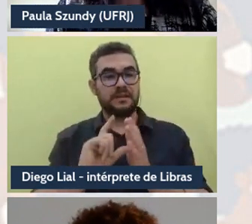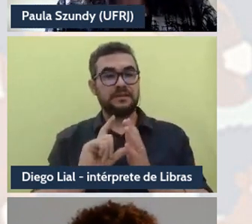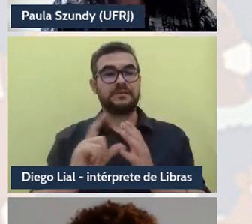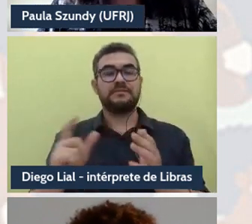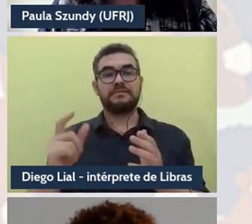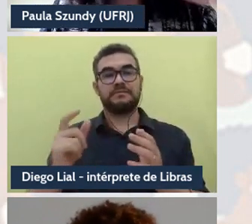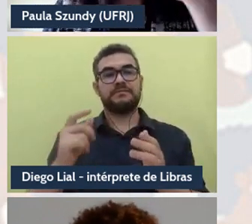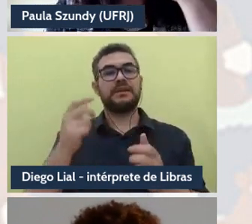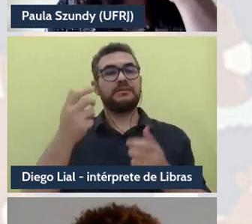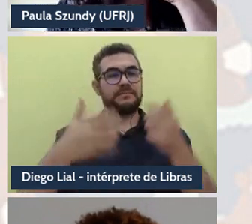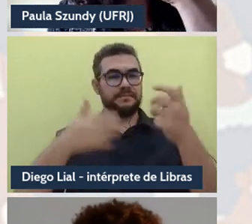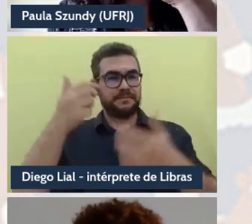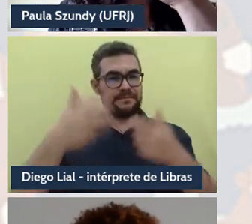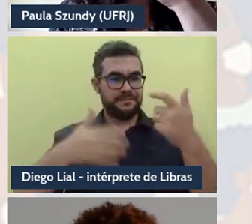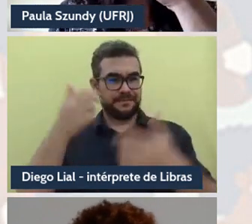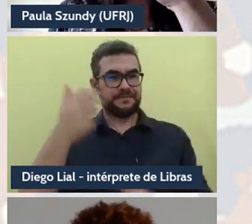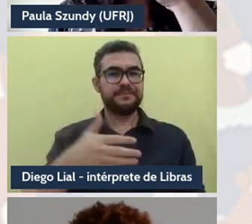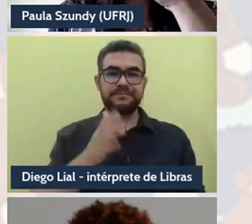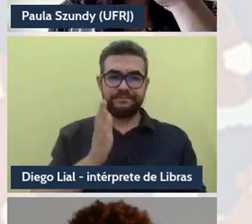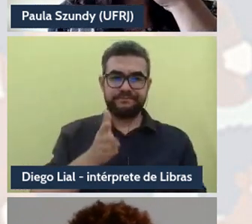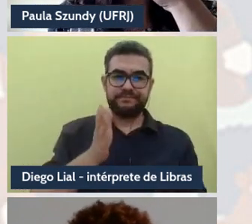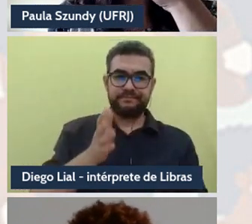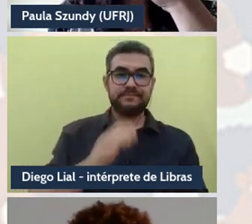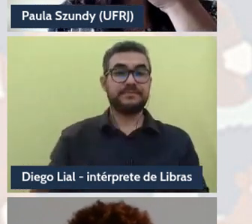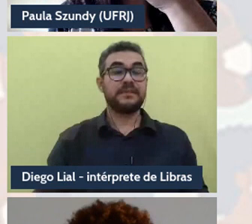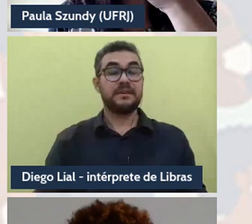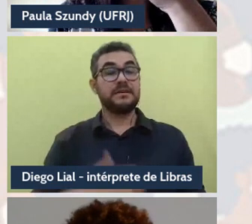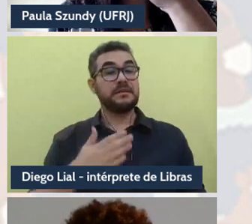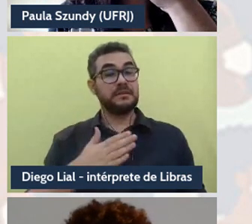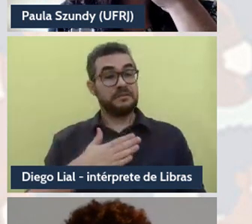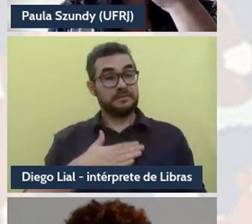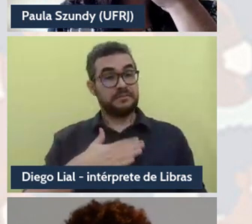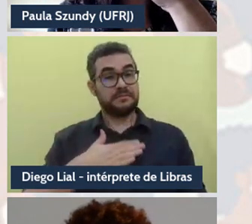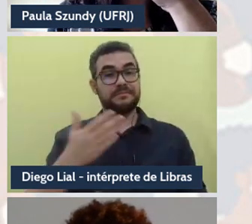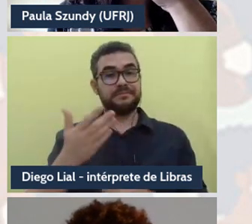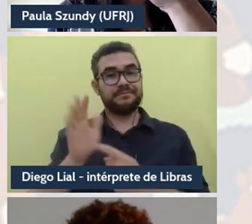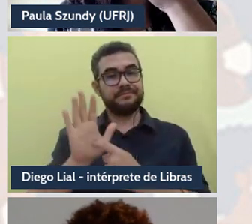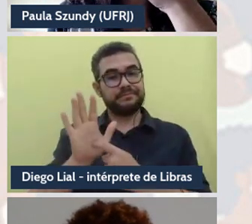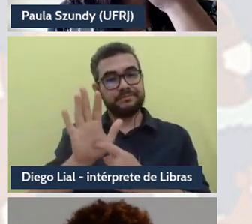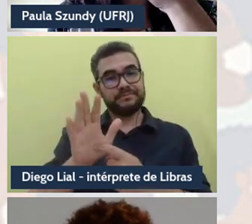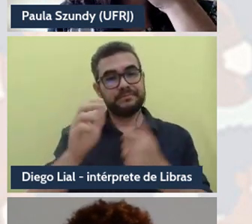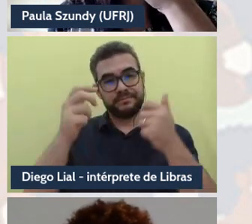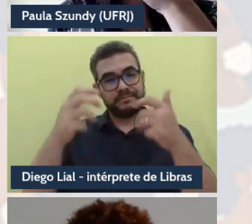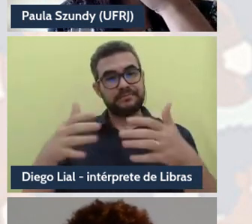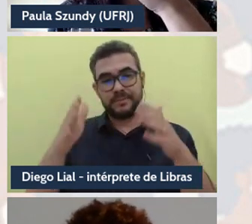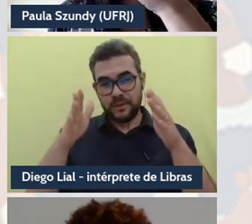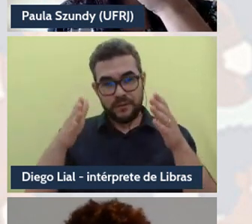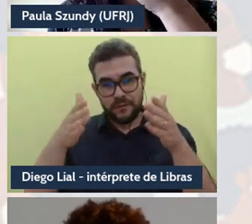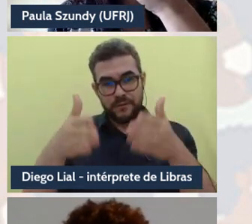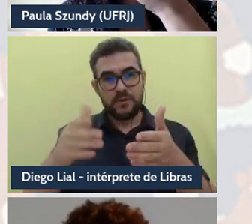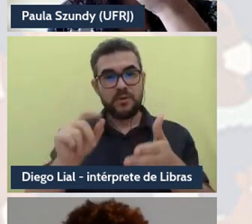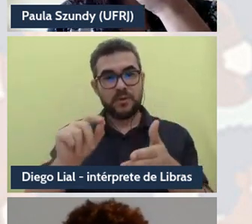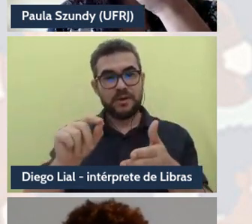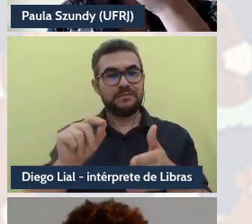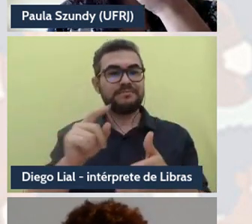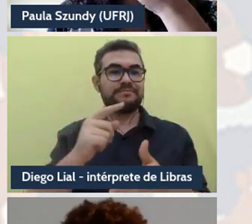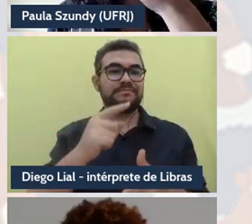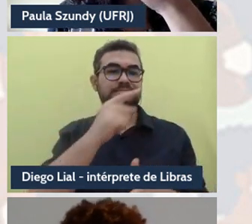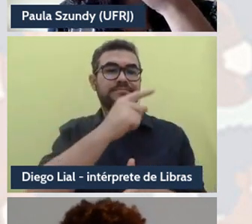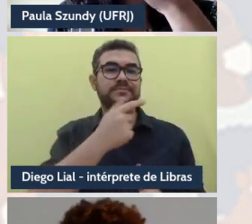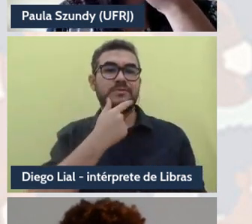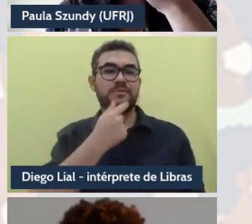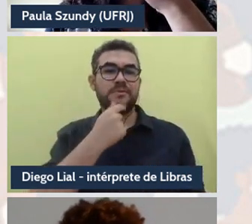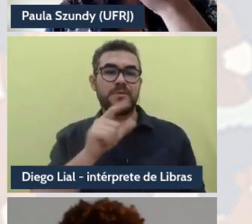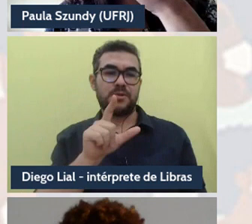inicialmente, a minha apresentação ela foca na no que Luiz Carlos de Freitas chama de reforma empresarial